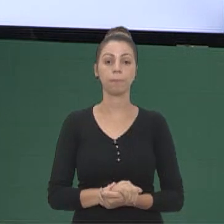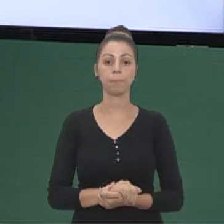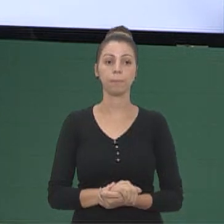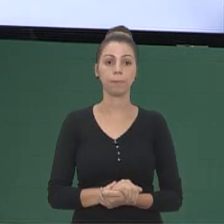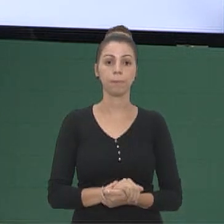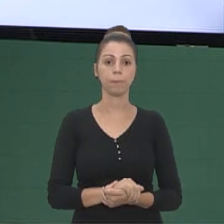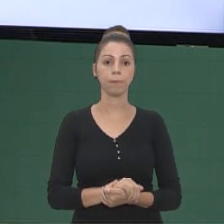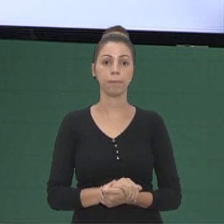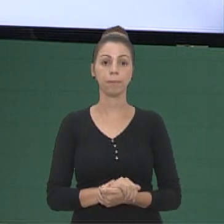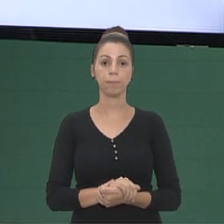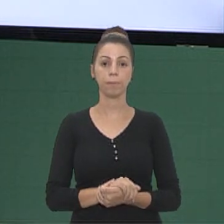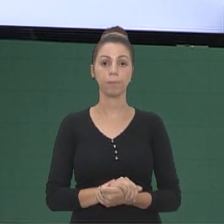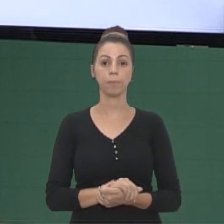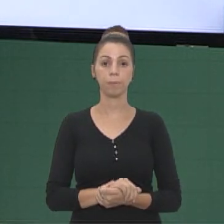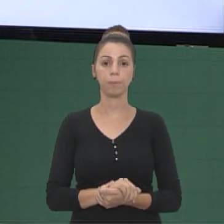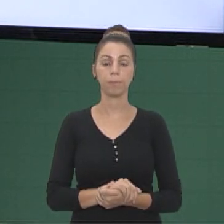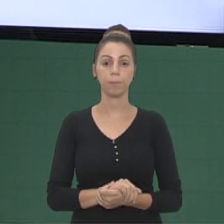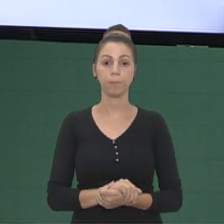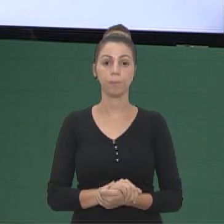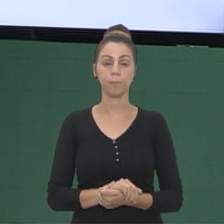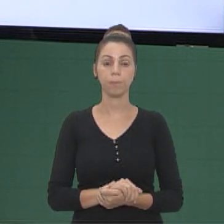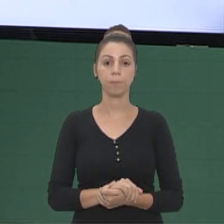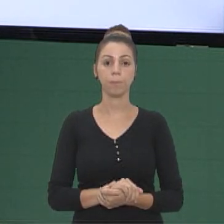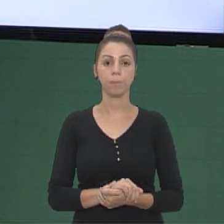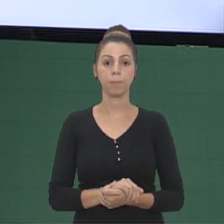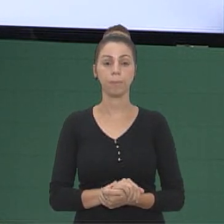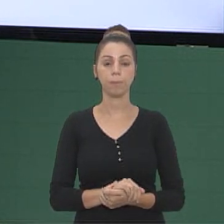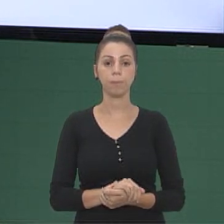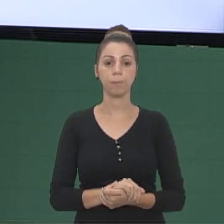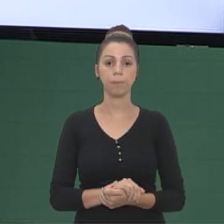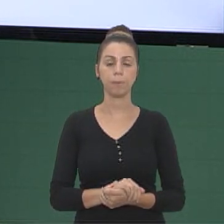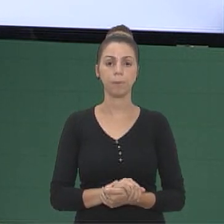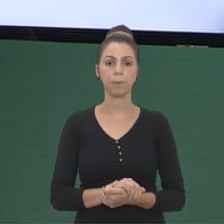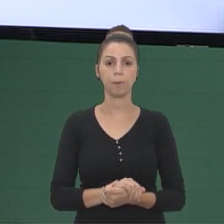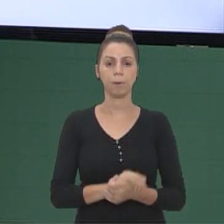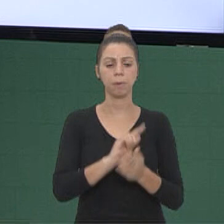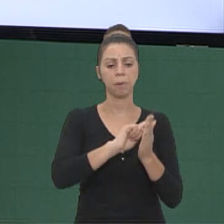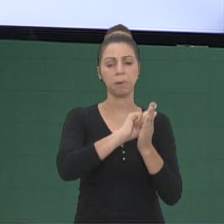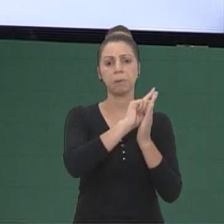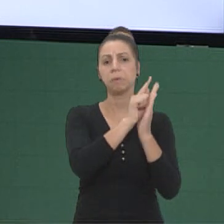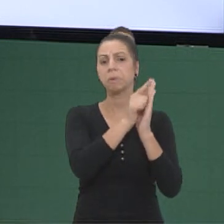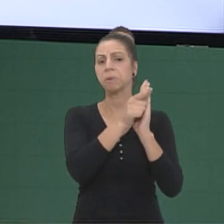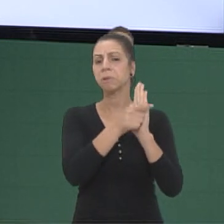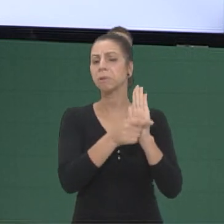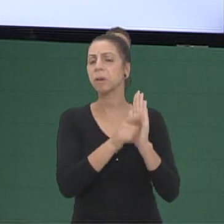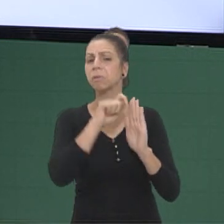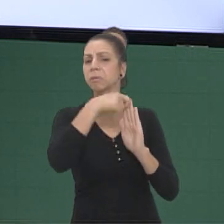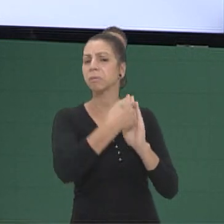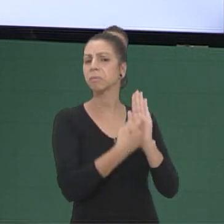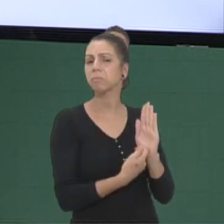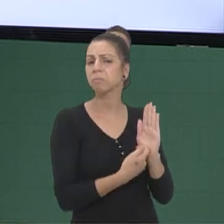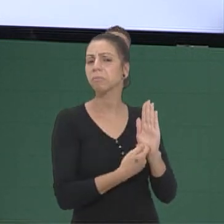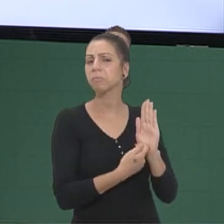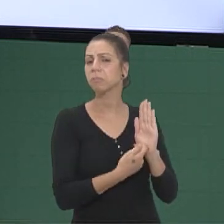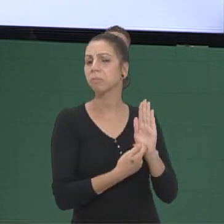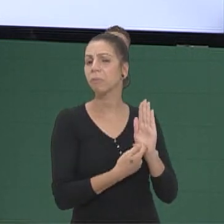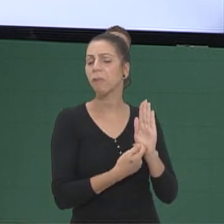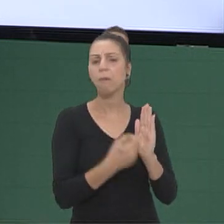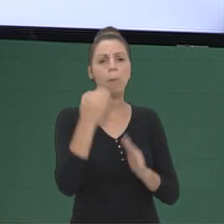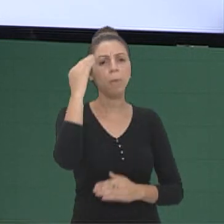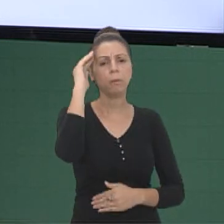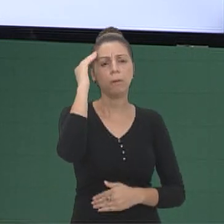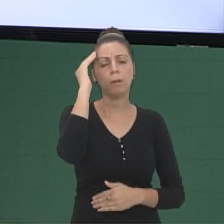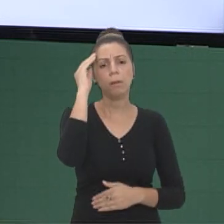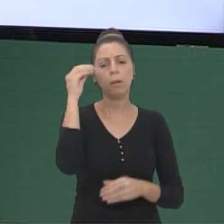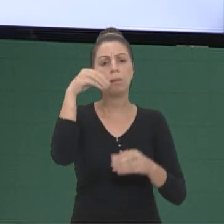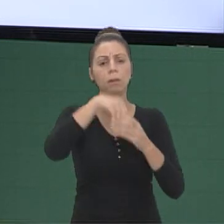lá, então? Gênero textual. Parece uma palavra diferente, estranha para nós, né? Vamos entender como